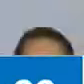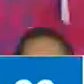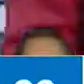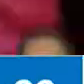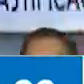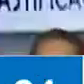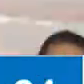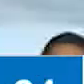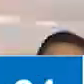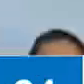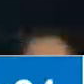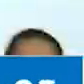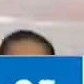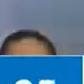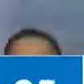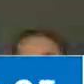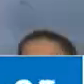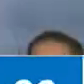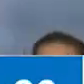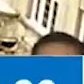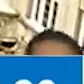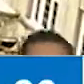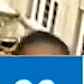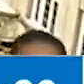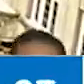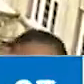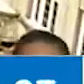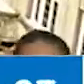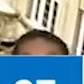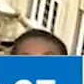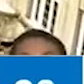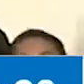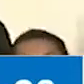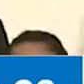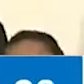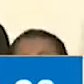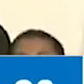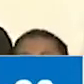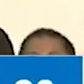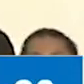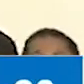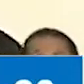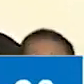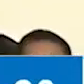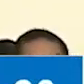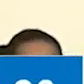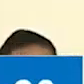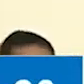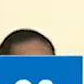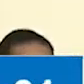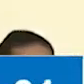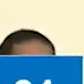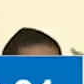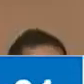E agora um tema realmente extremamente importante relacionado à área da saúde. O brasileiro demora e muito para iniciar